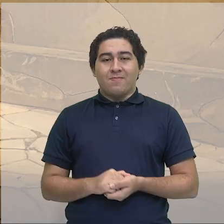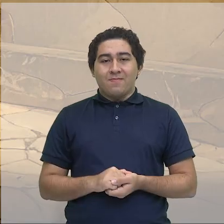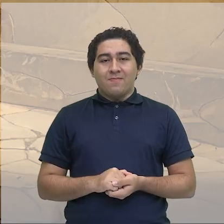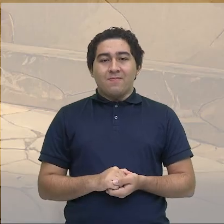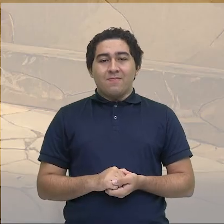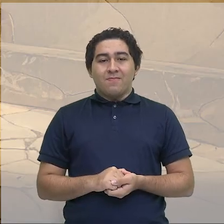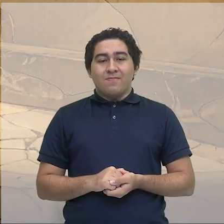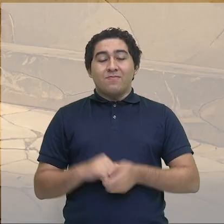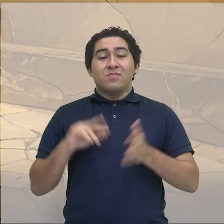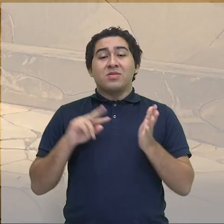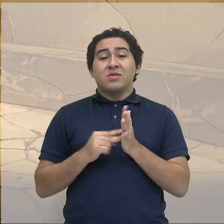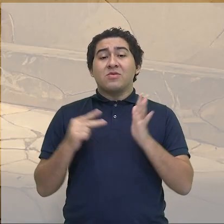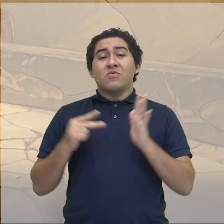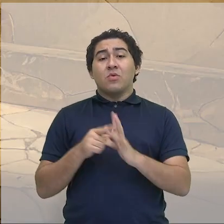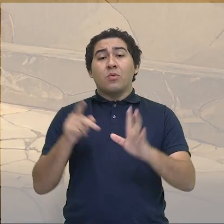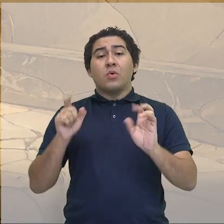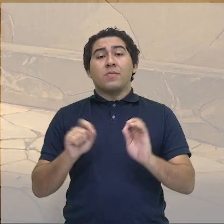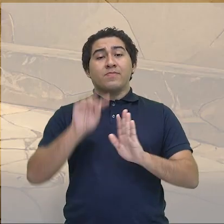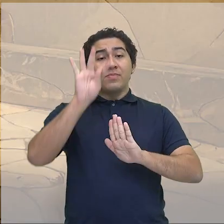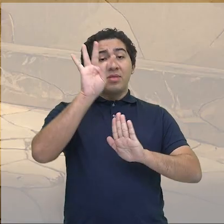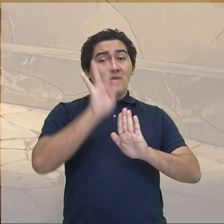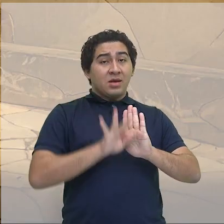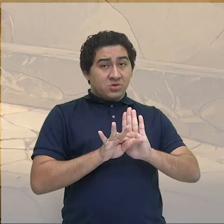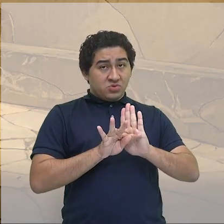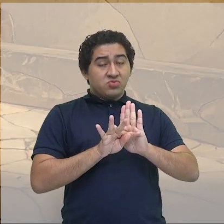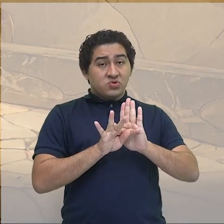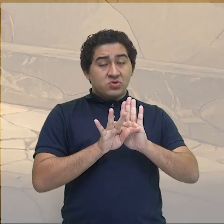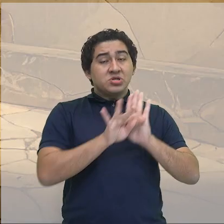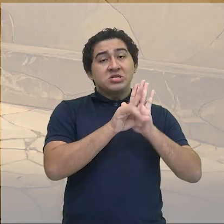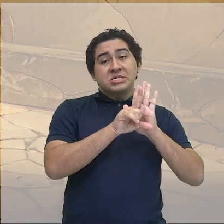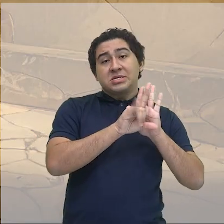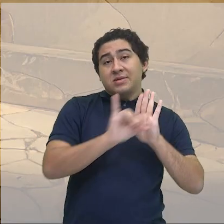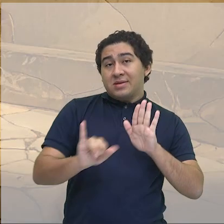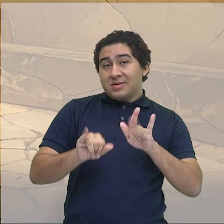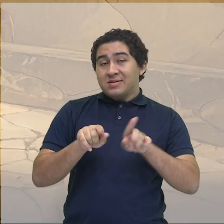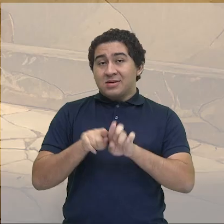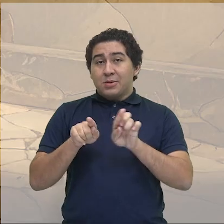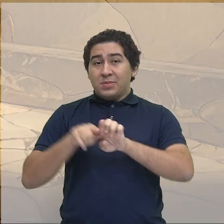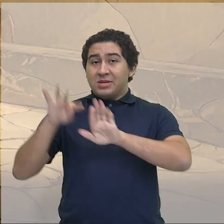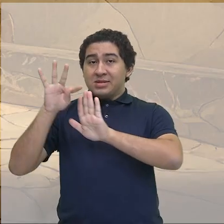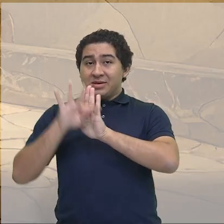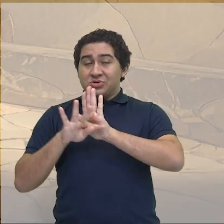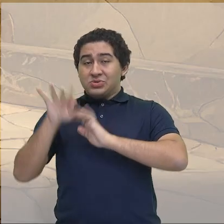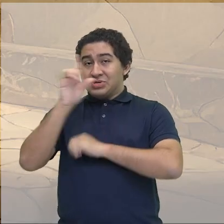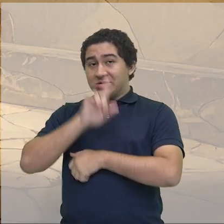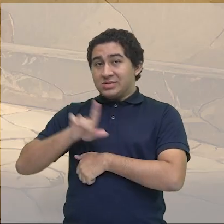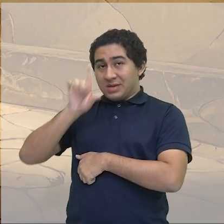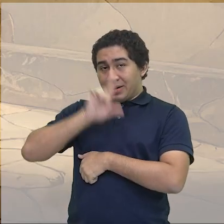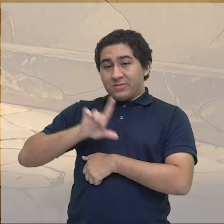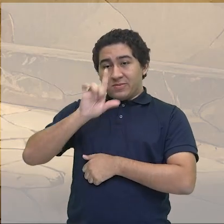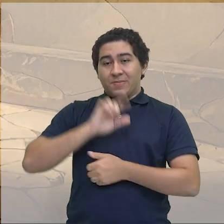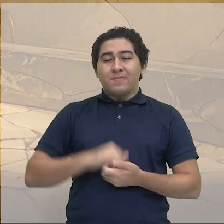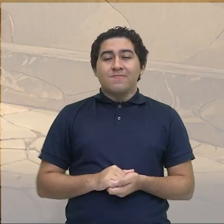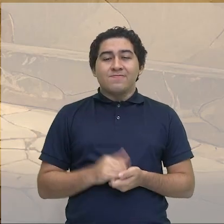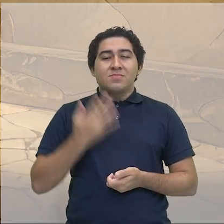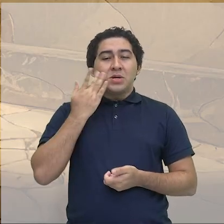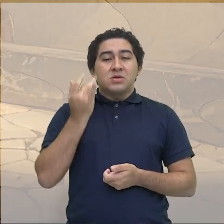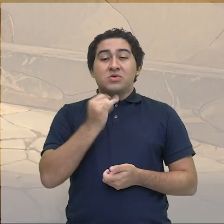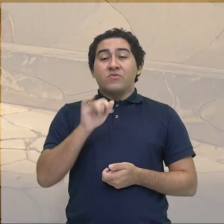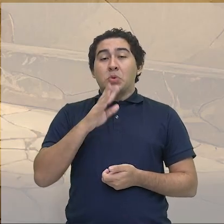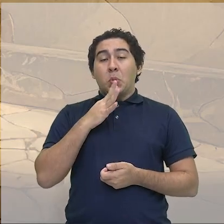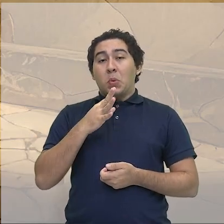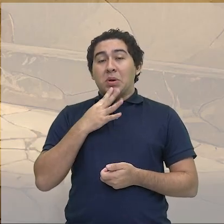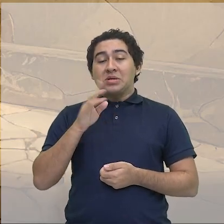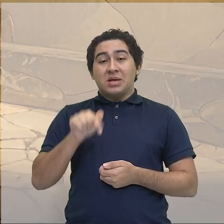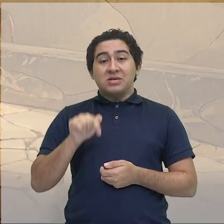Speeches, ou seja, textos legais e também textos literários, ok? Não sei se vocês conhecem